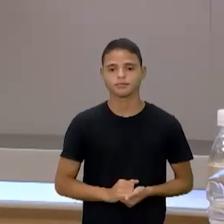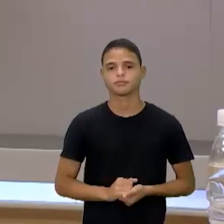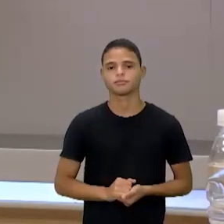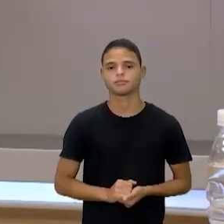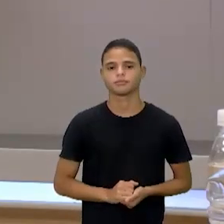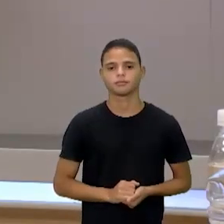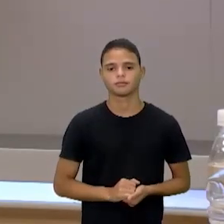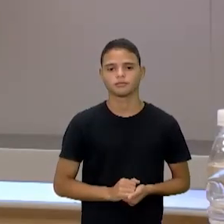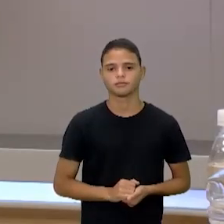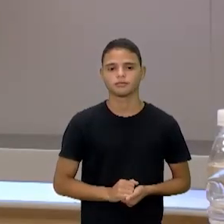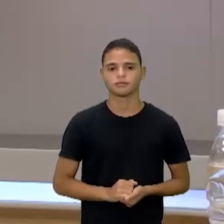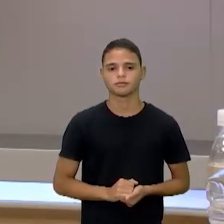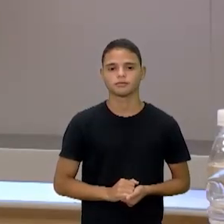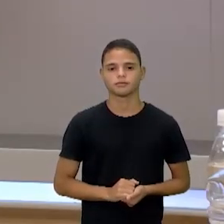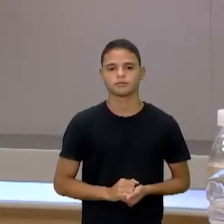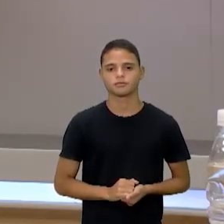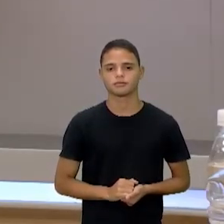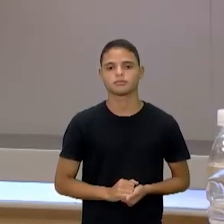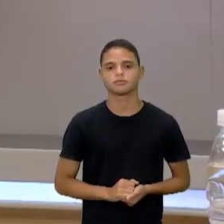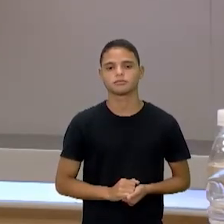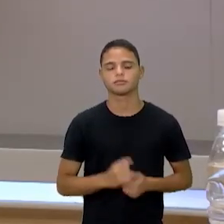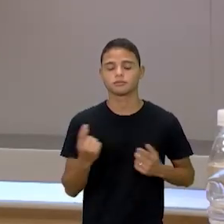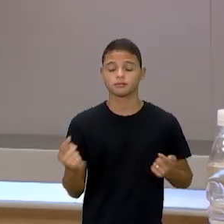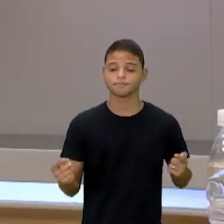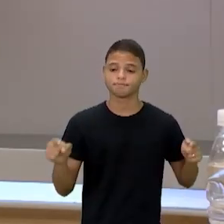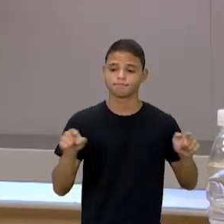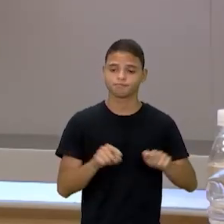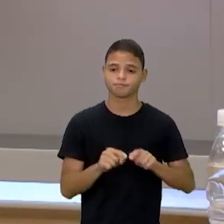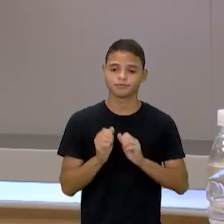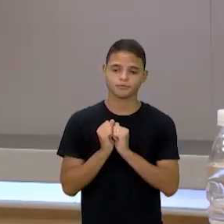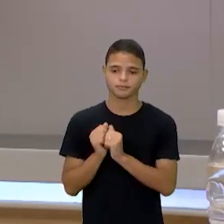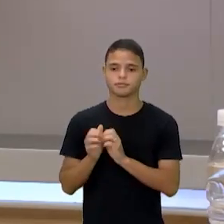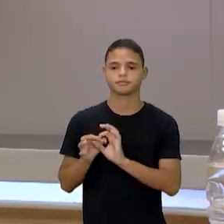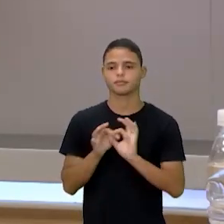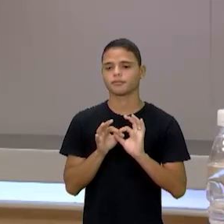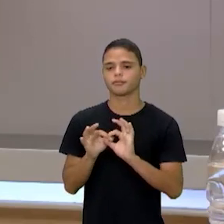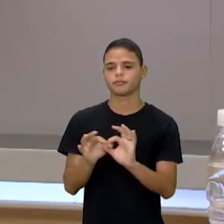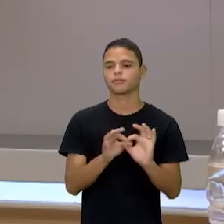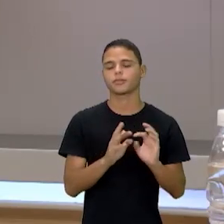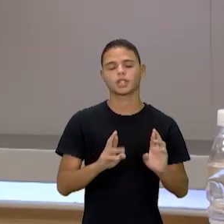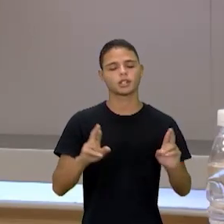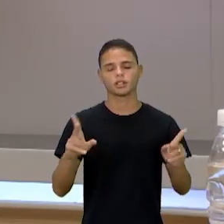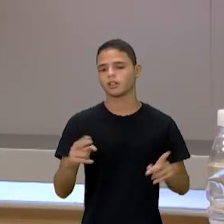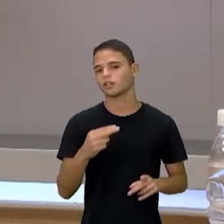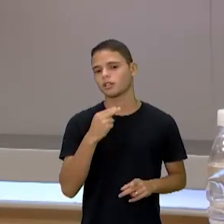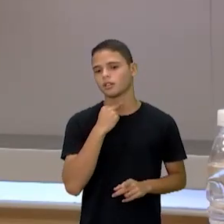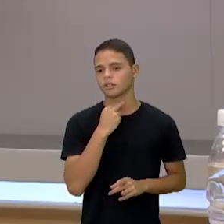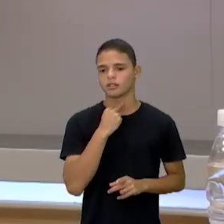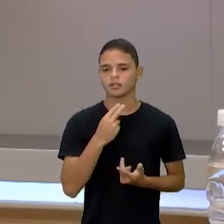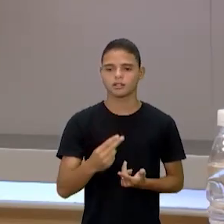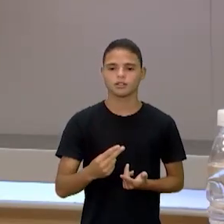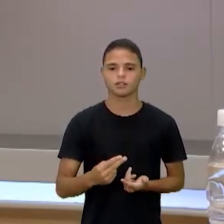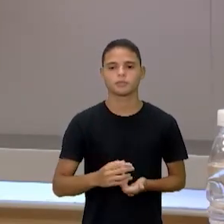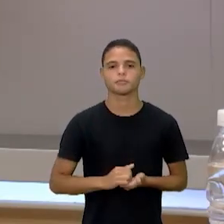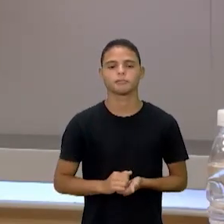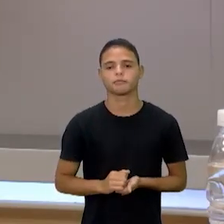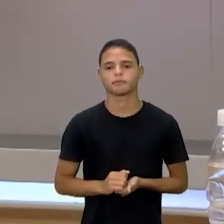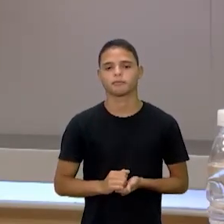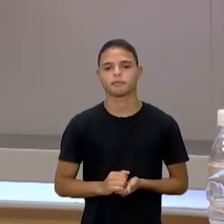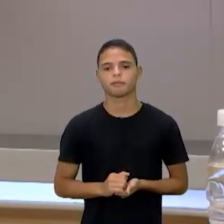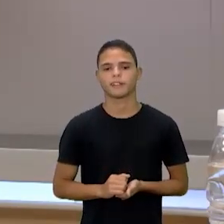enormemente a tua parceria e não podia ser diferente. A pessoa que você não podia ser